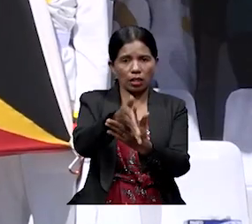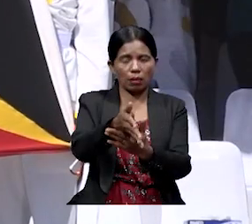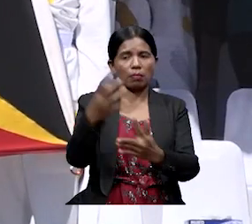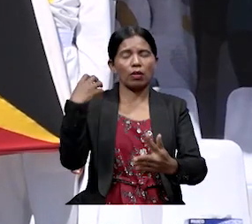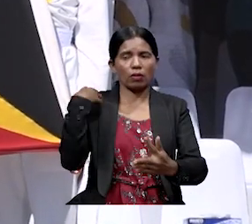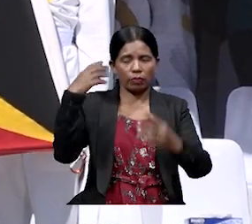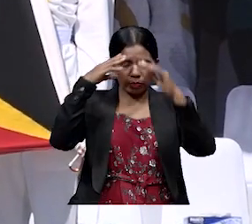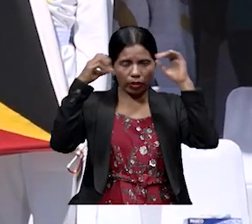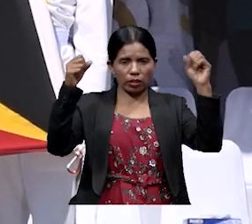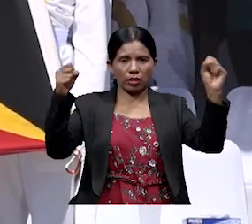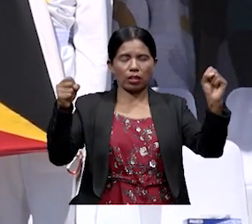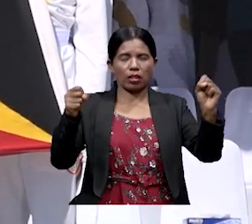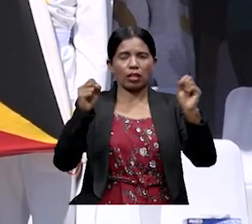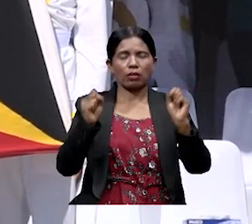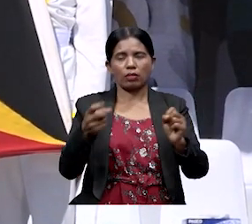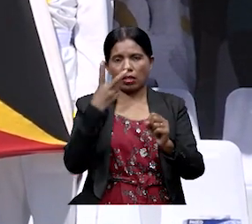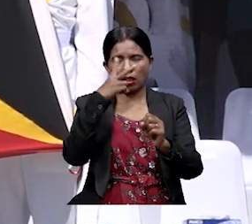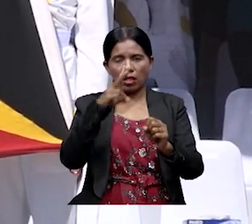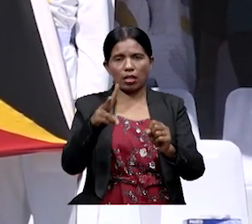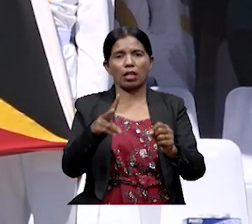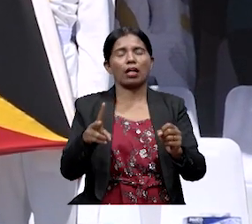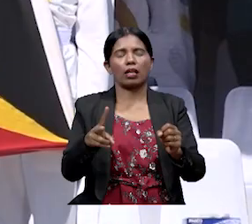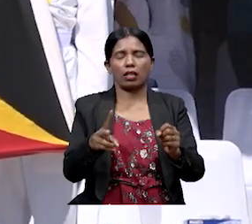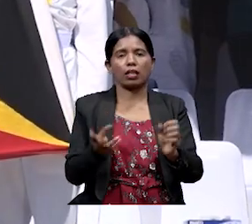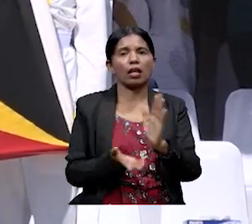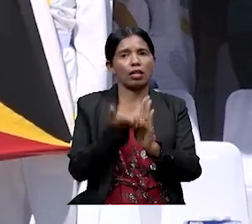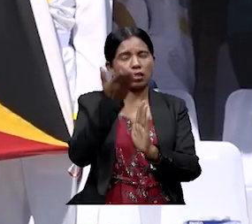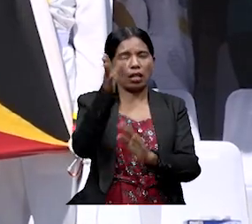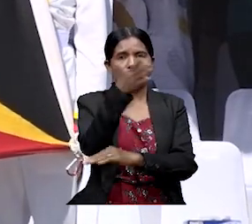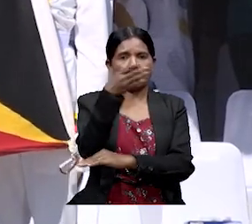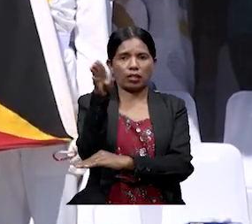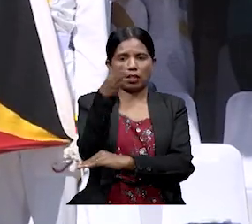Palácio Presidencial, onde acompanha a cerimônia Hasa e Bandeira.